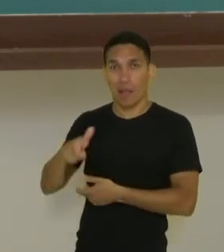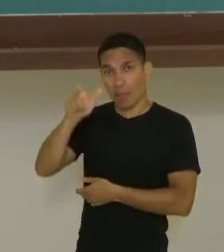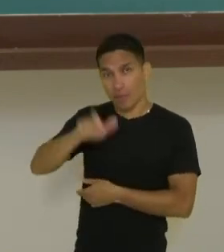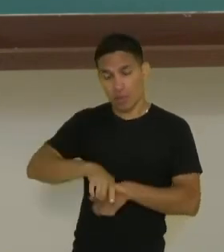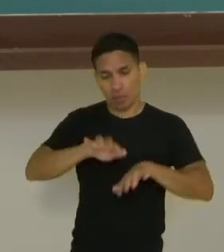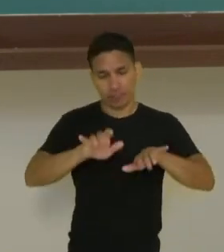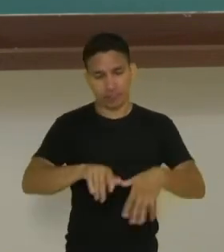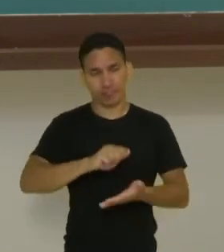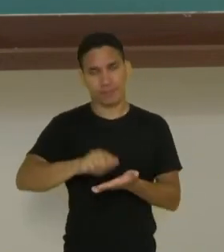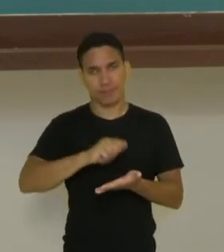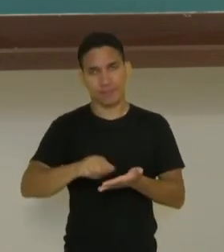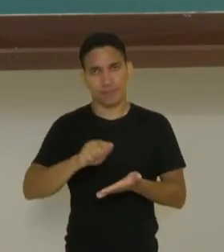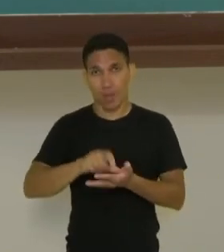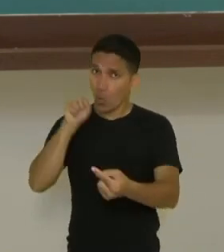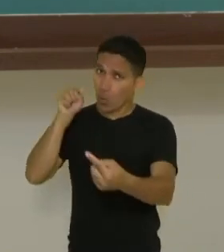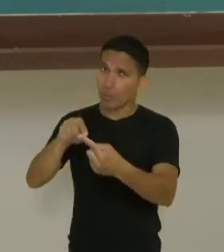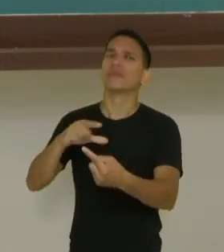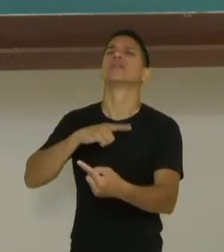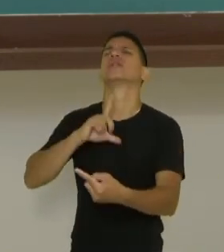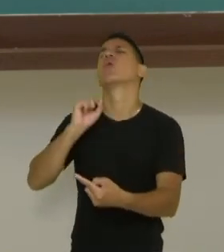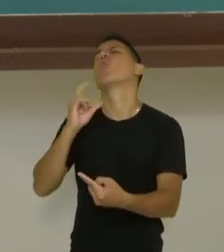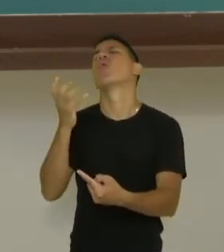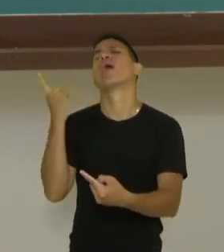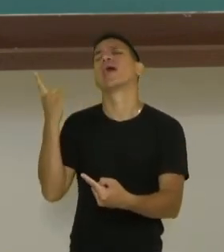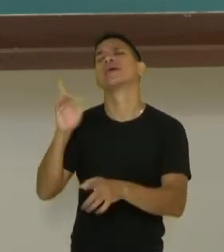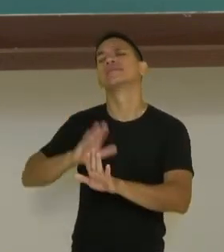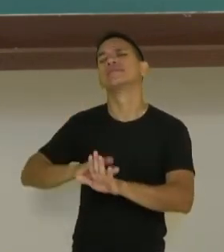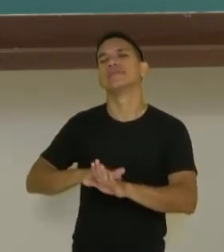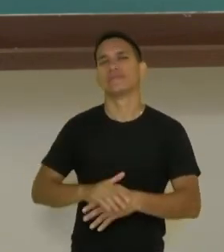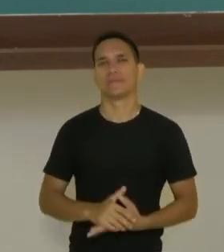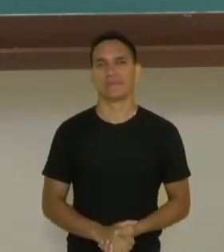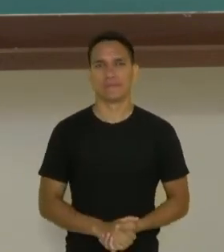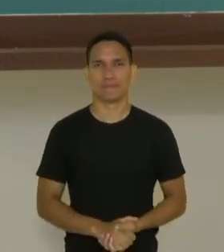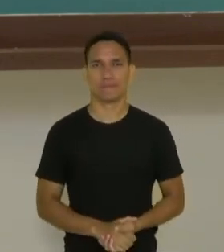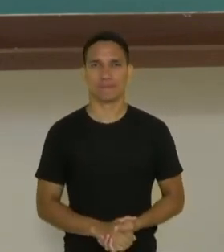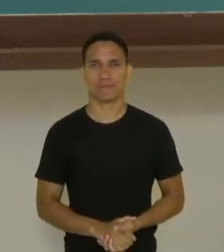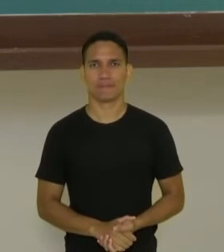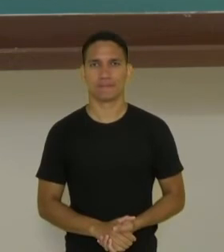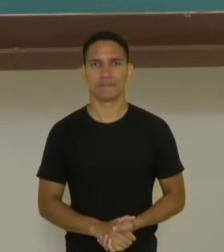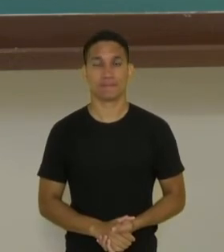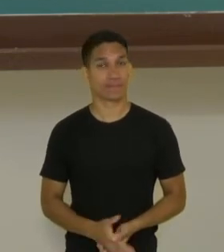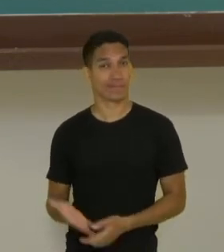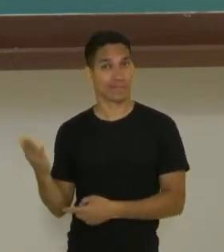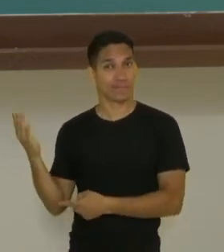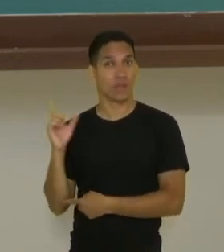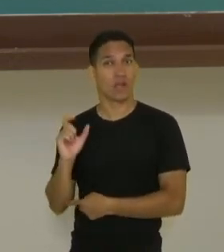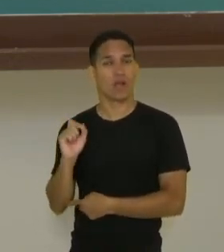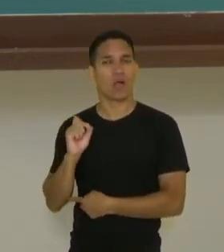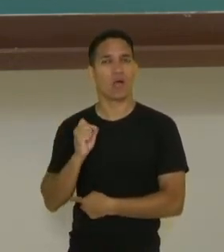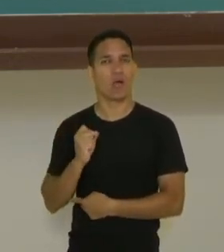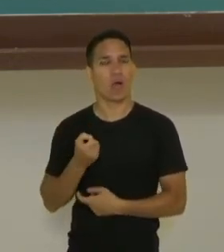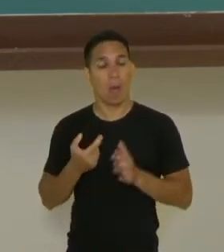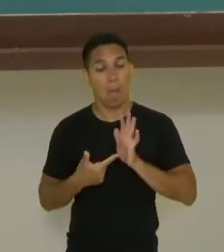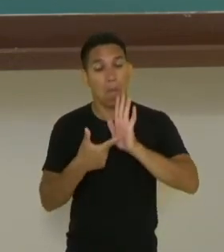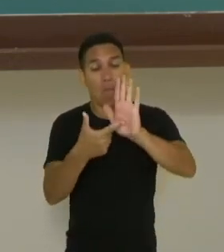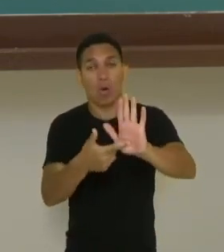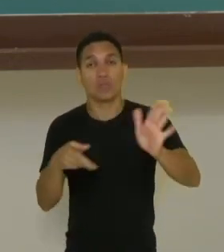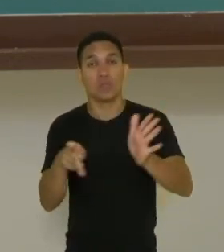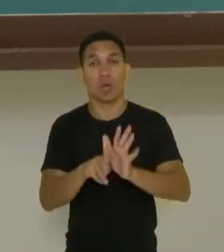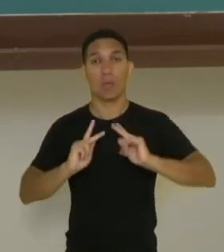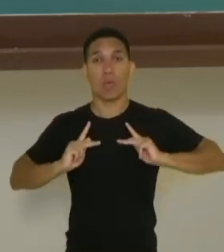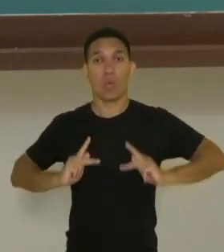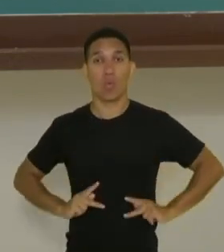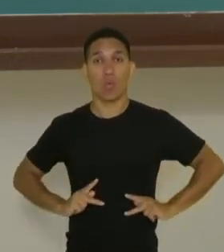essa carta, ele tinha um objetivo. O que será que ele queria com isso? Ele expressa um posicionamento